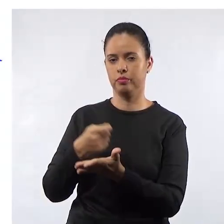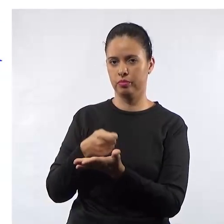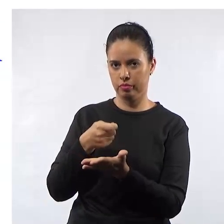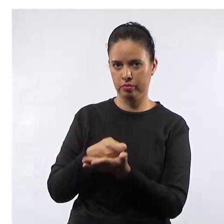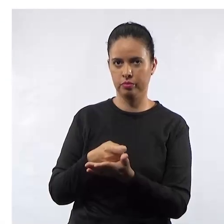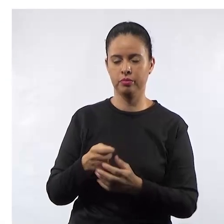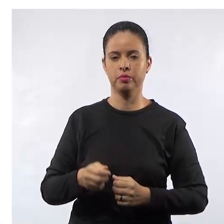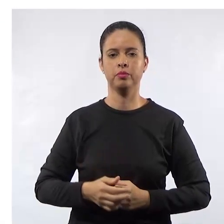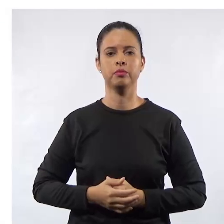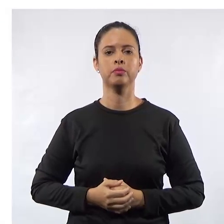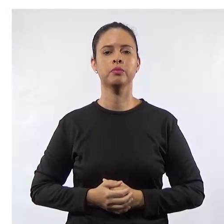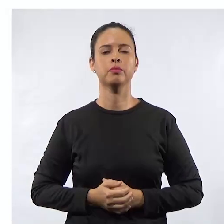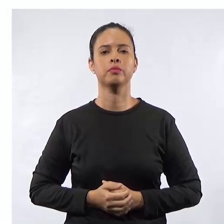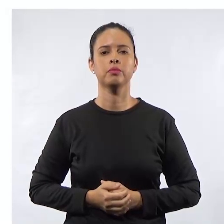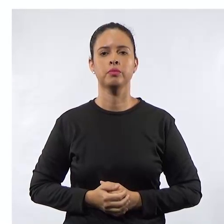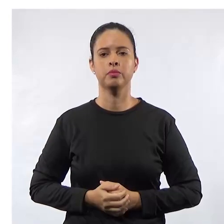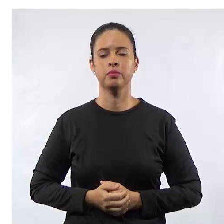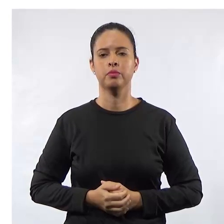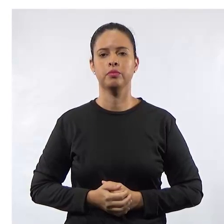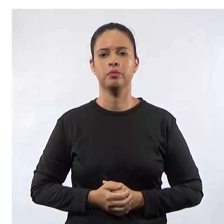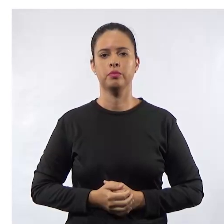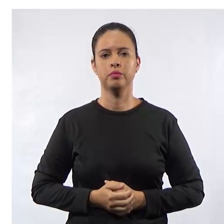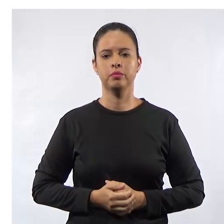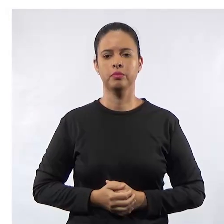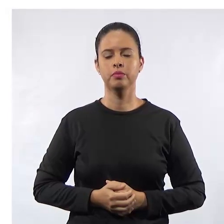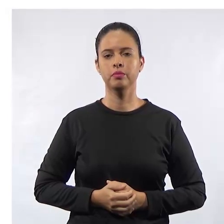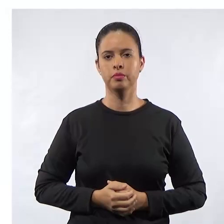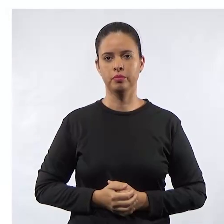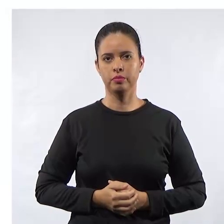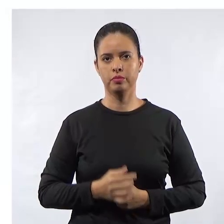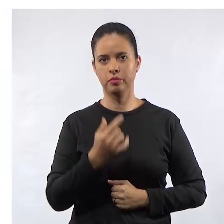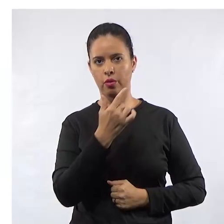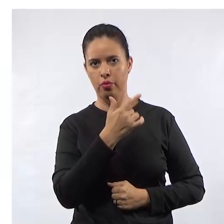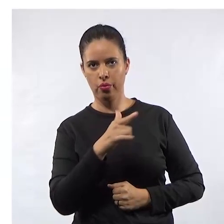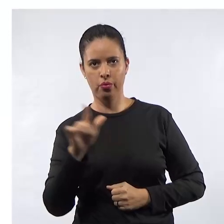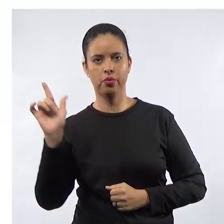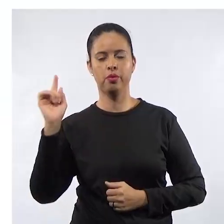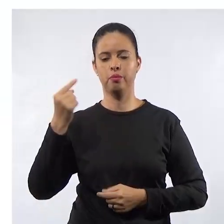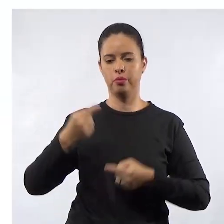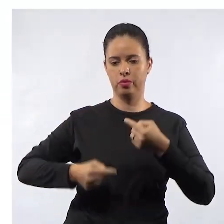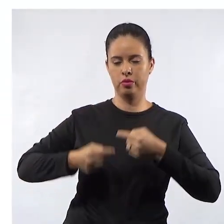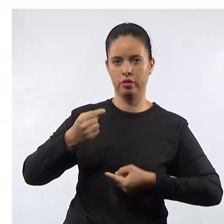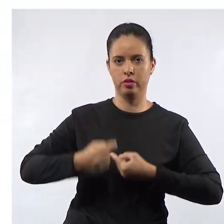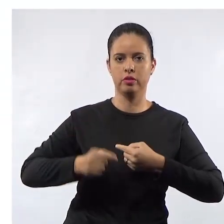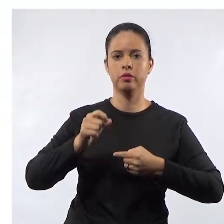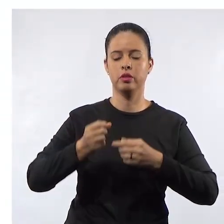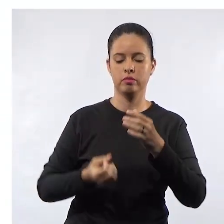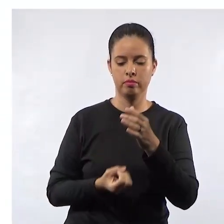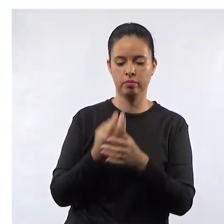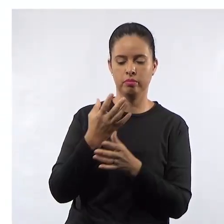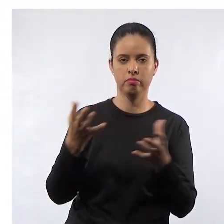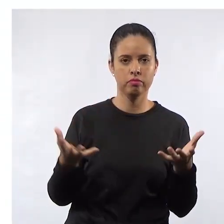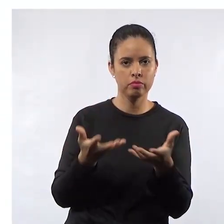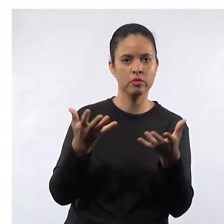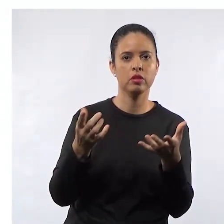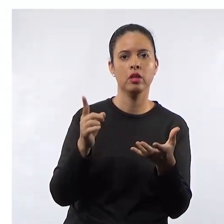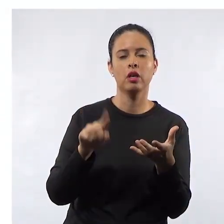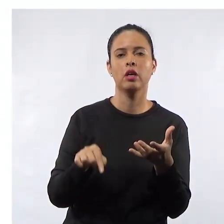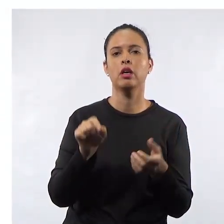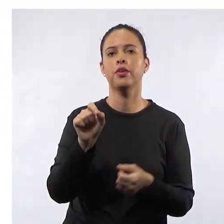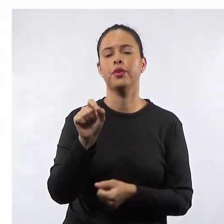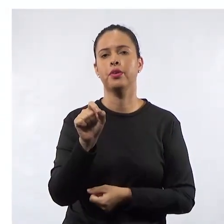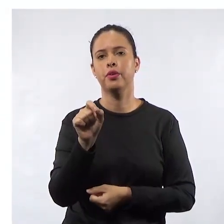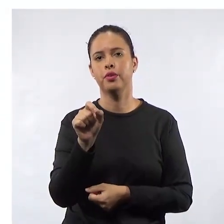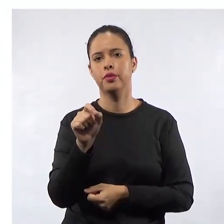quanto aos direitos e deveres. Uma outra política também diz respeito ao incentivo à